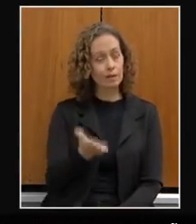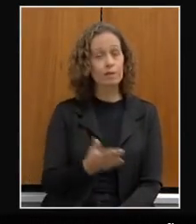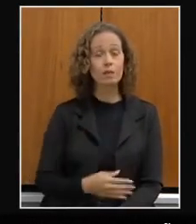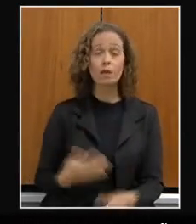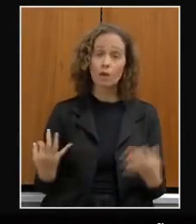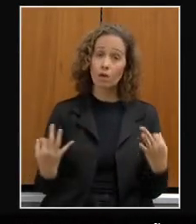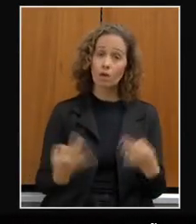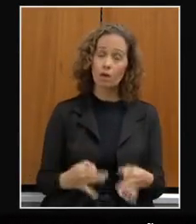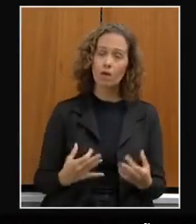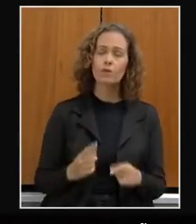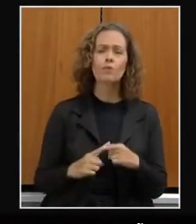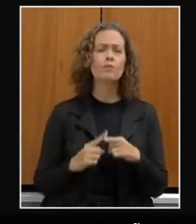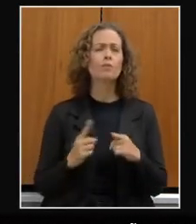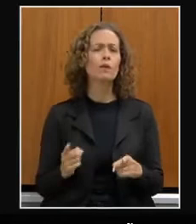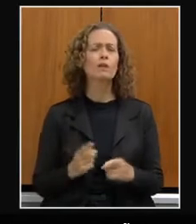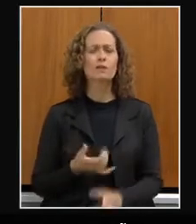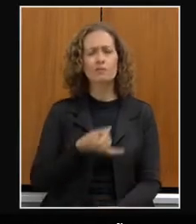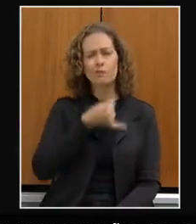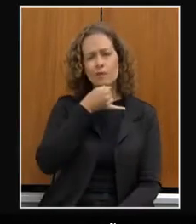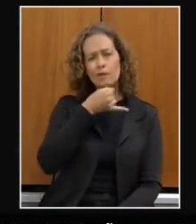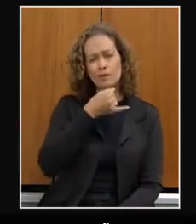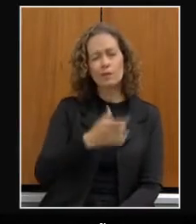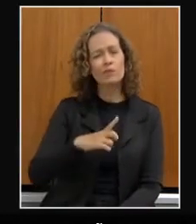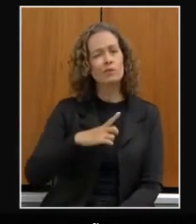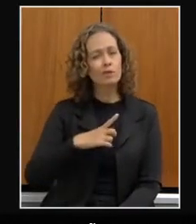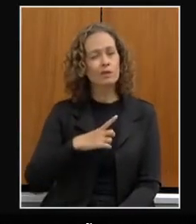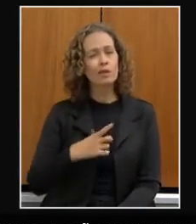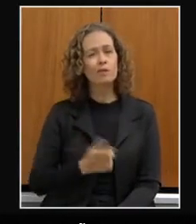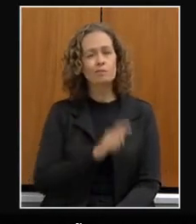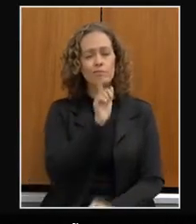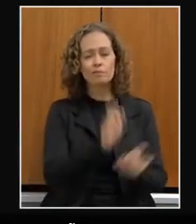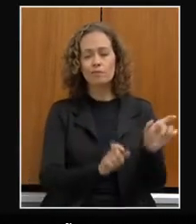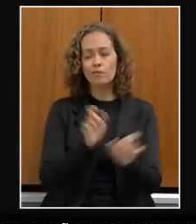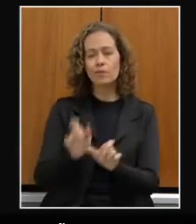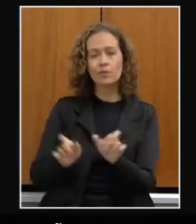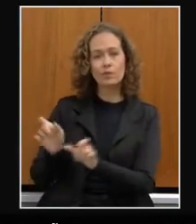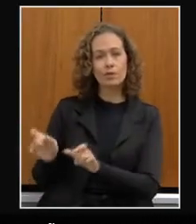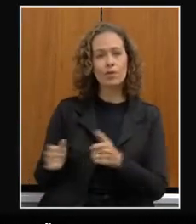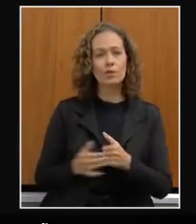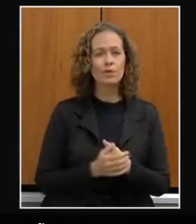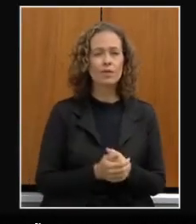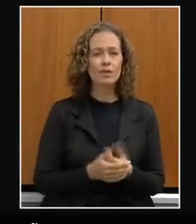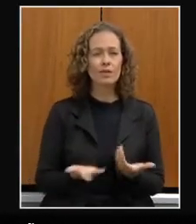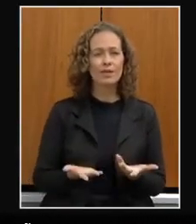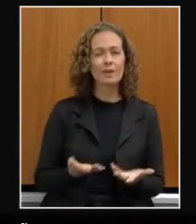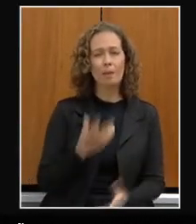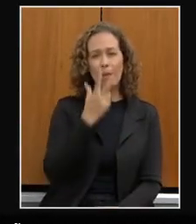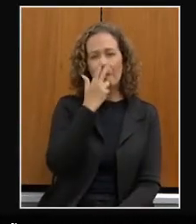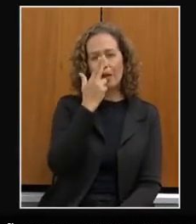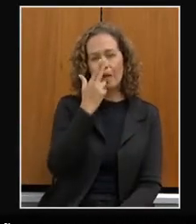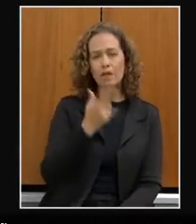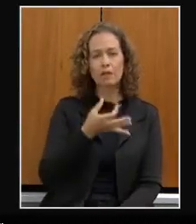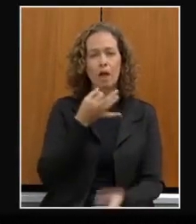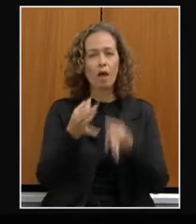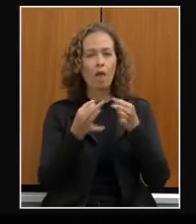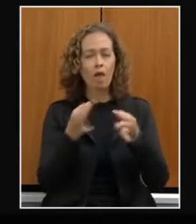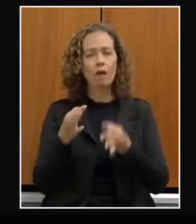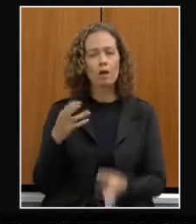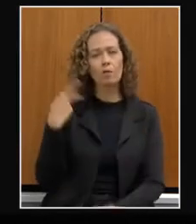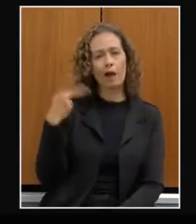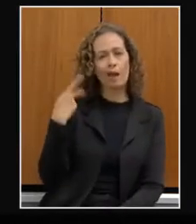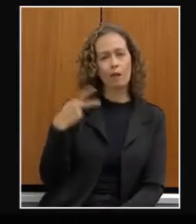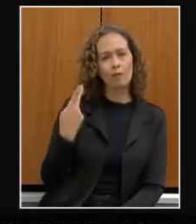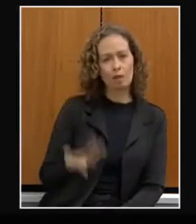isso mas infelizmente nós temos pessoas que colocam como se fosse um pedido de parlamentar como se fosse a força tarefa